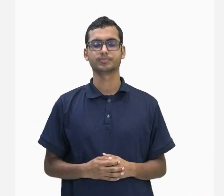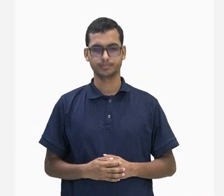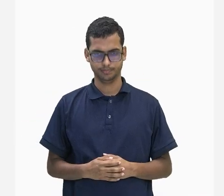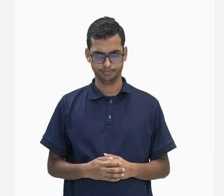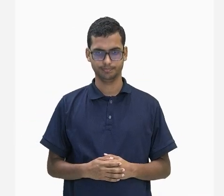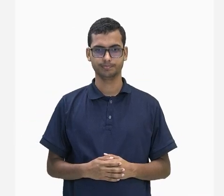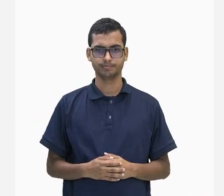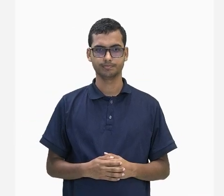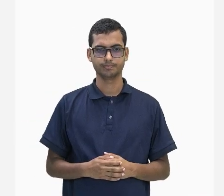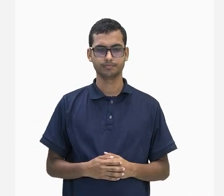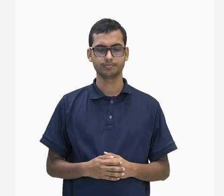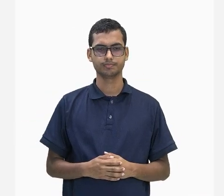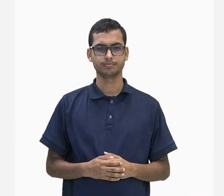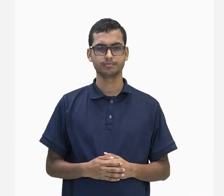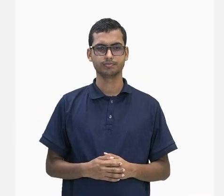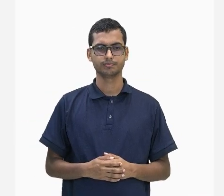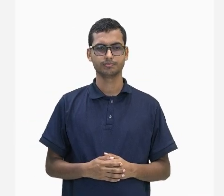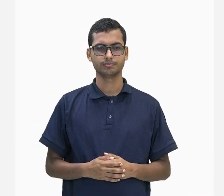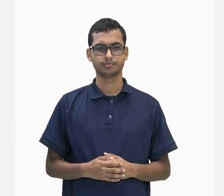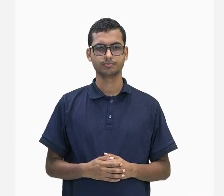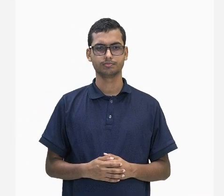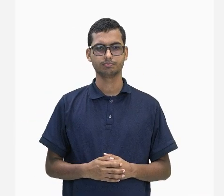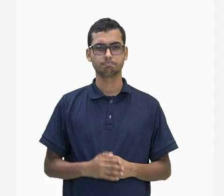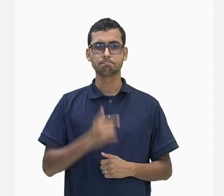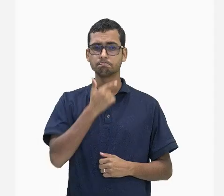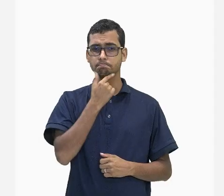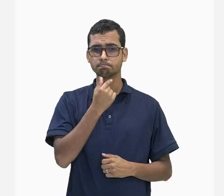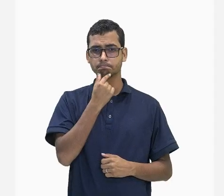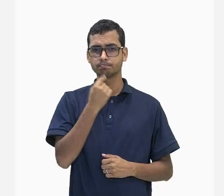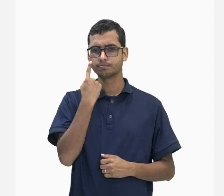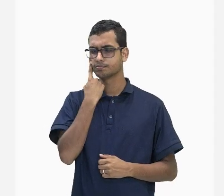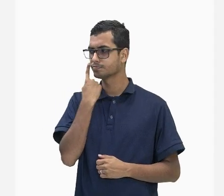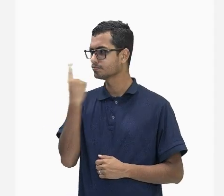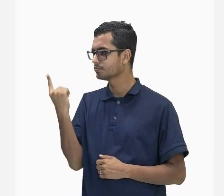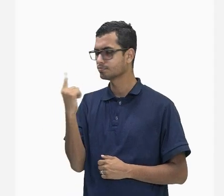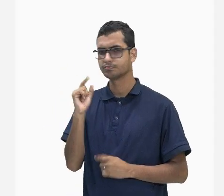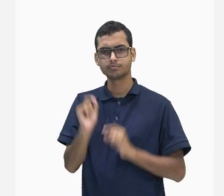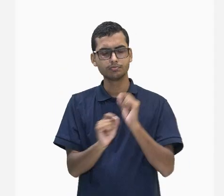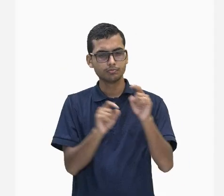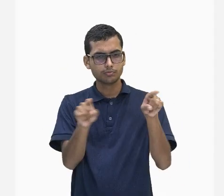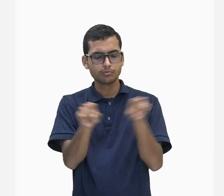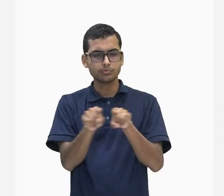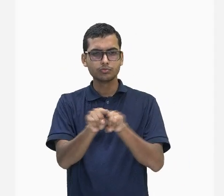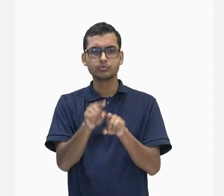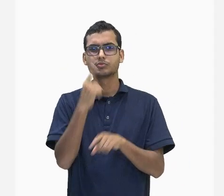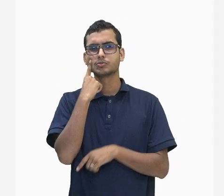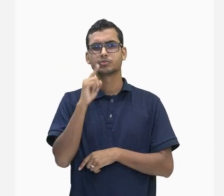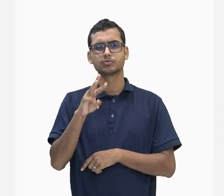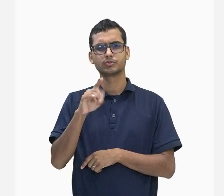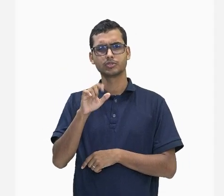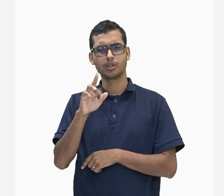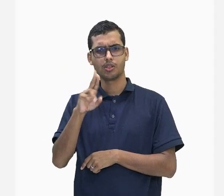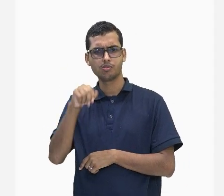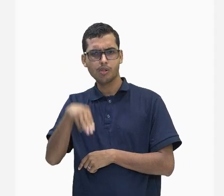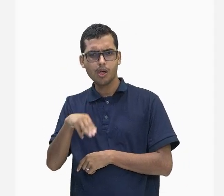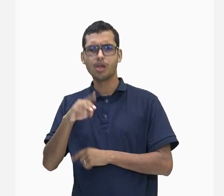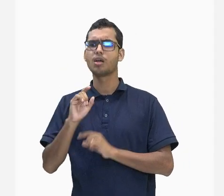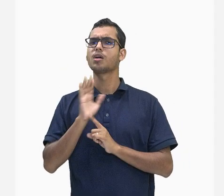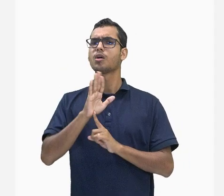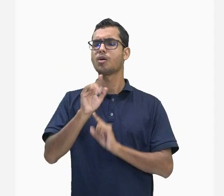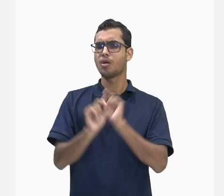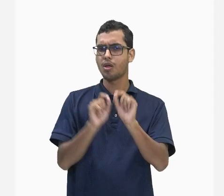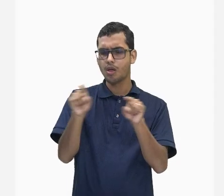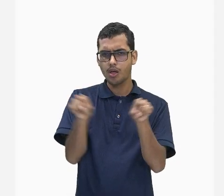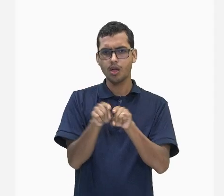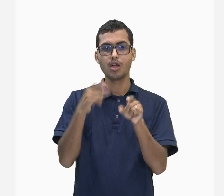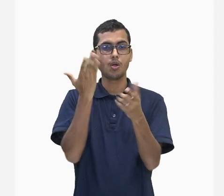temos aí Willard Conrad Roentgen. Enquanto estudava descargas elétricas em tubos de